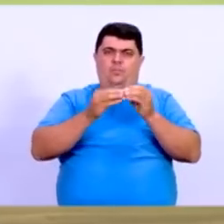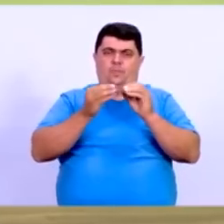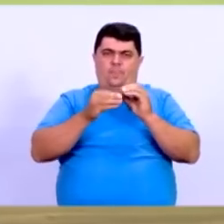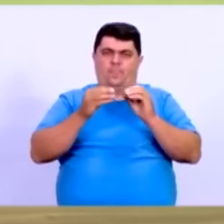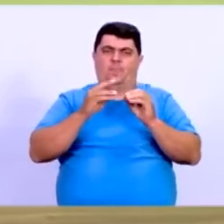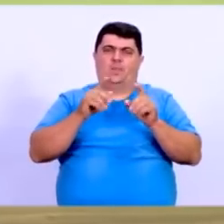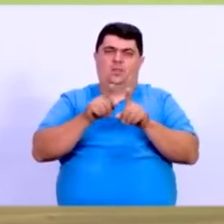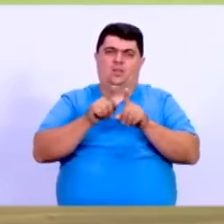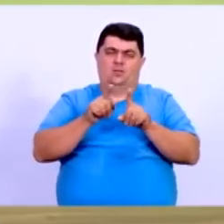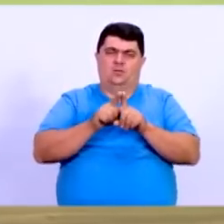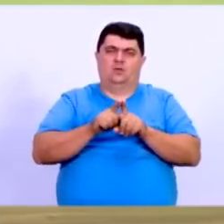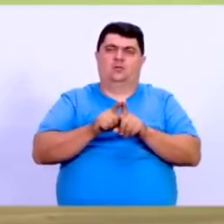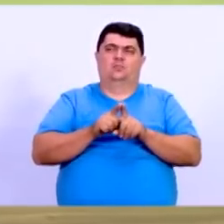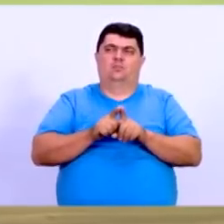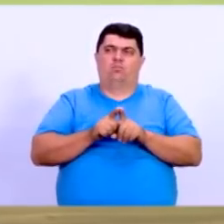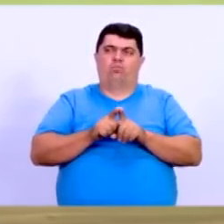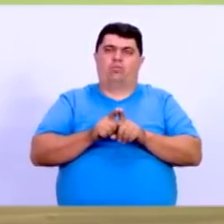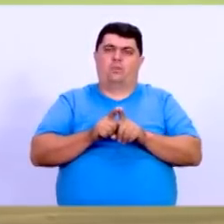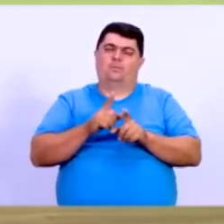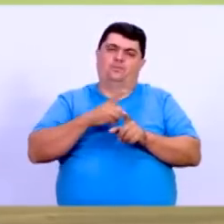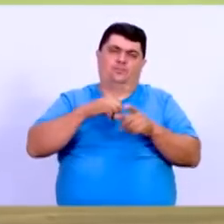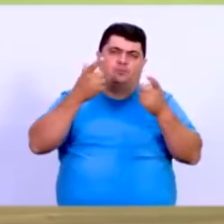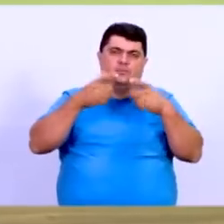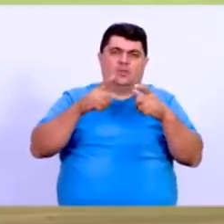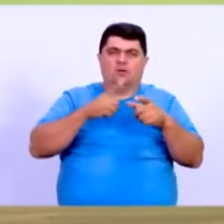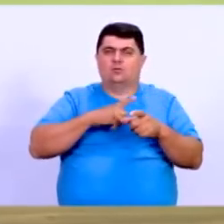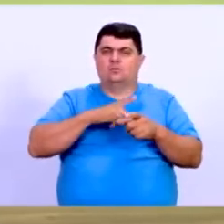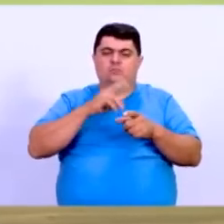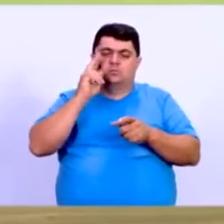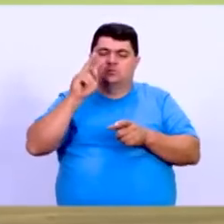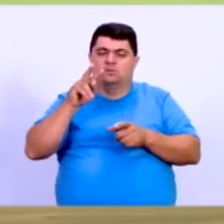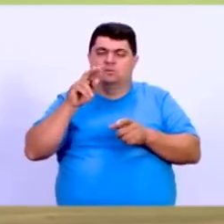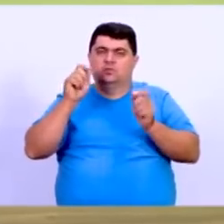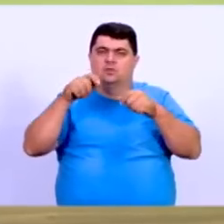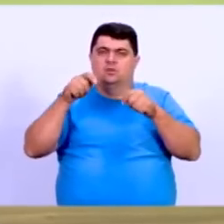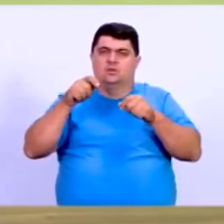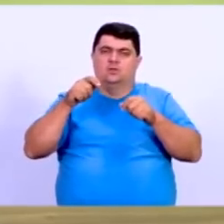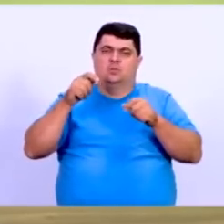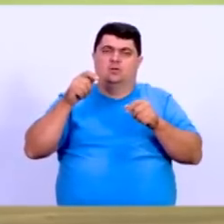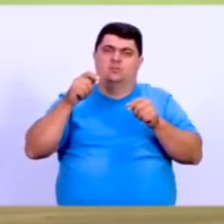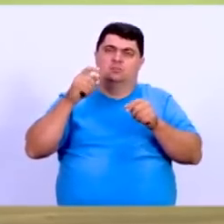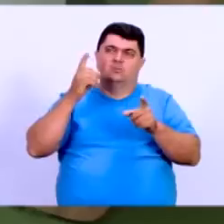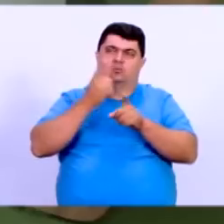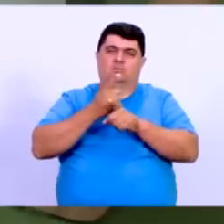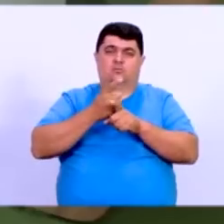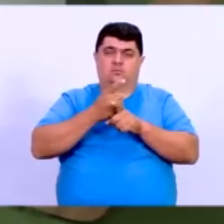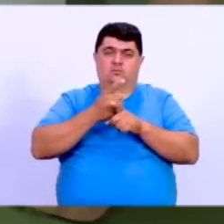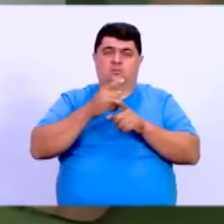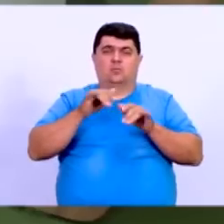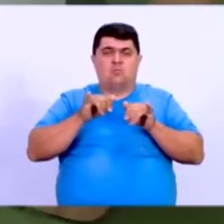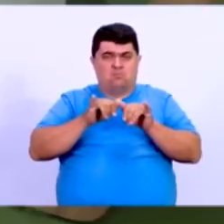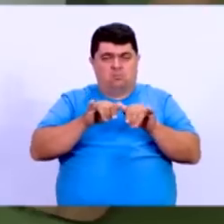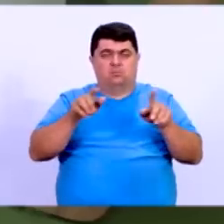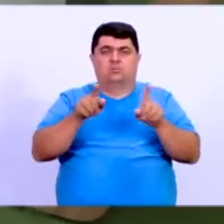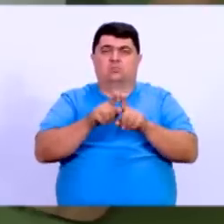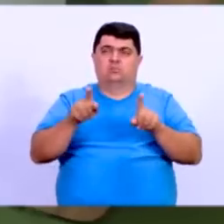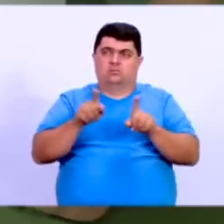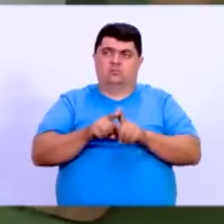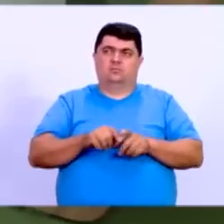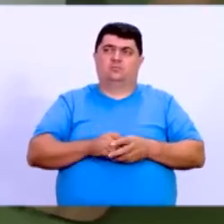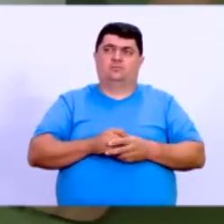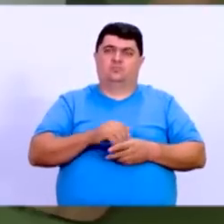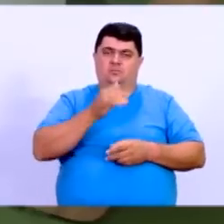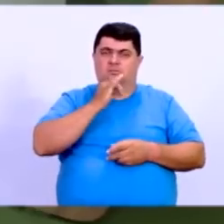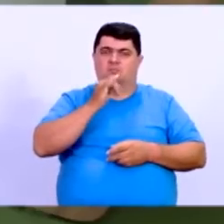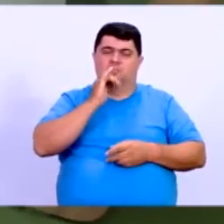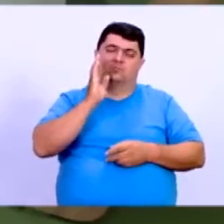imagens durante algum tempo. Então, para onde você olhar hoje, a gente consegue achar a aplicação. Inclusive no supermercado, né, Thiago? Poxa, Isso é muito coisa... bom, professor. Os exemplos que o senhor